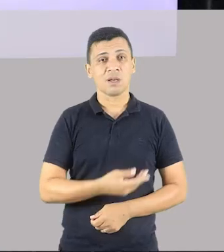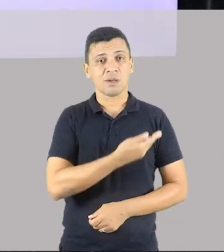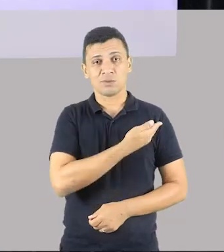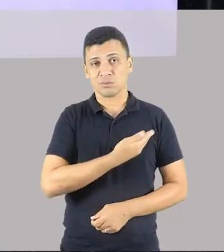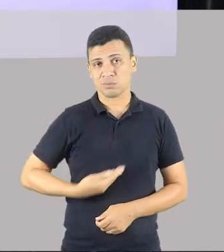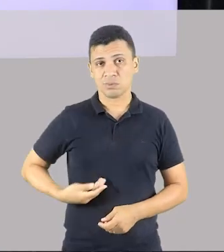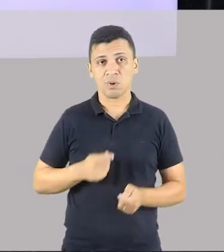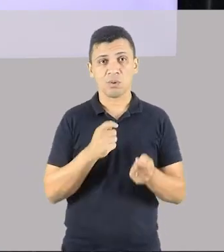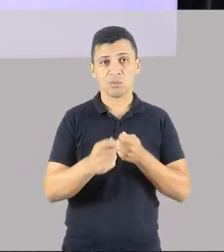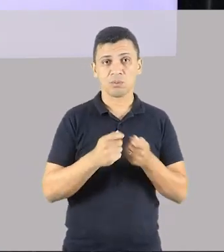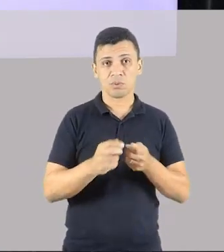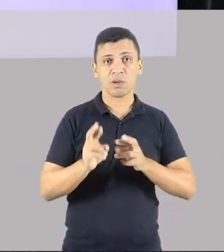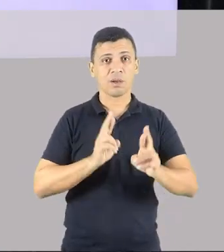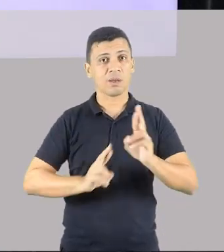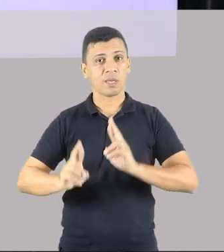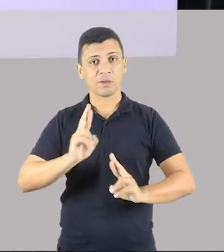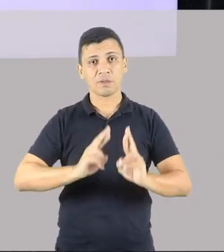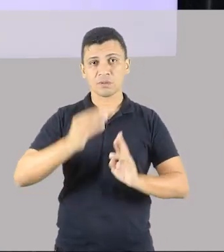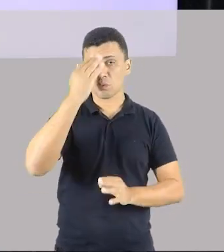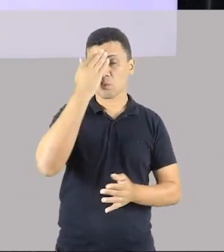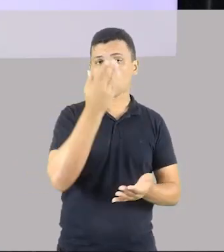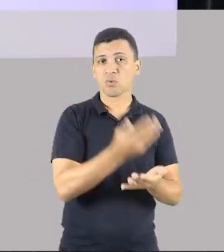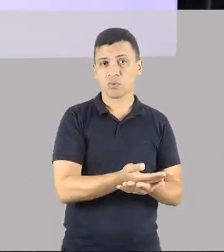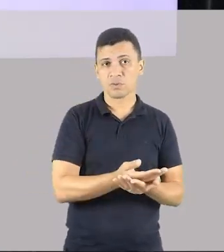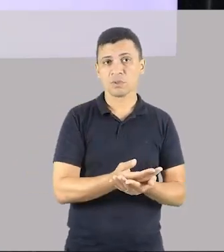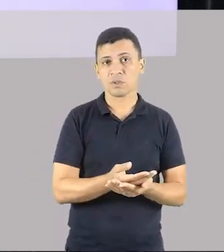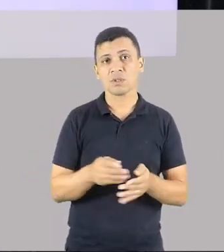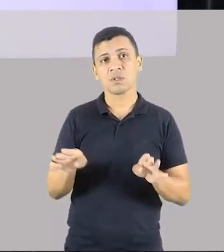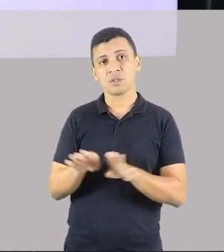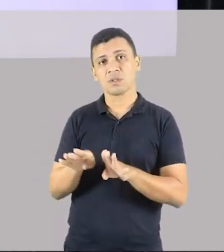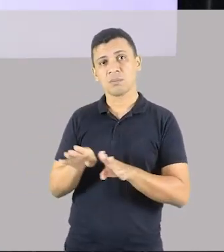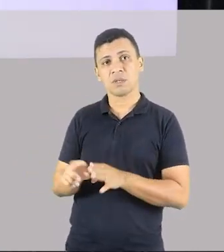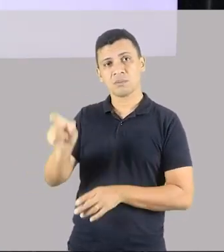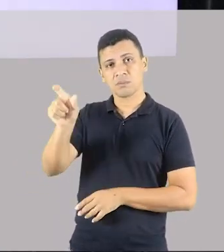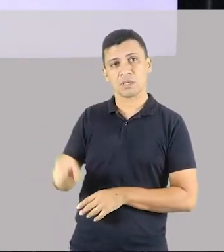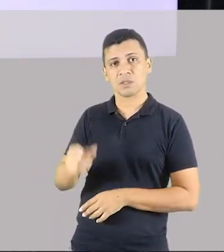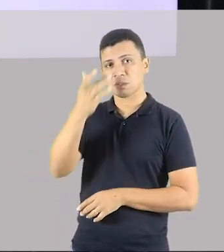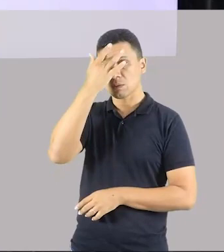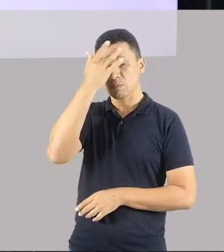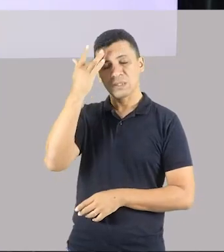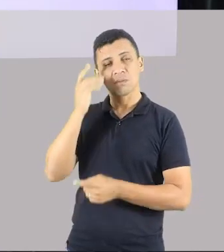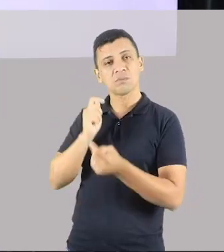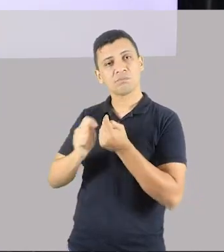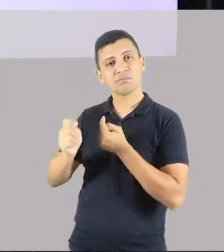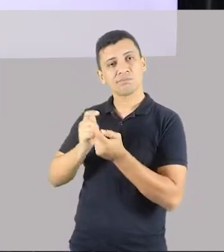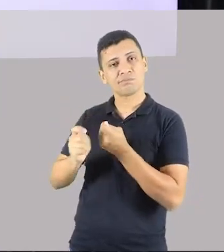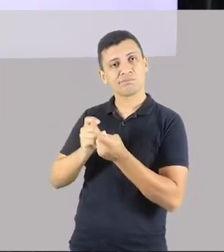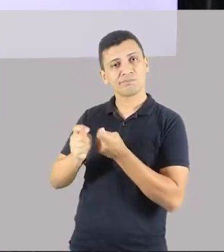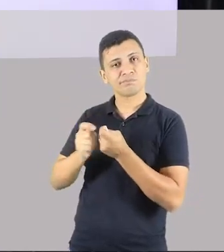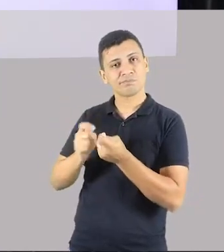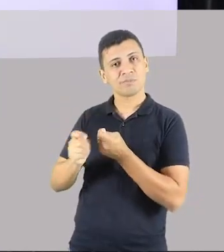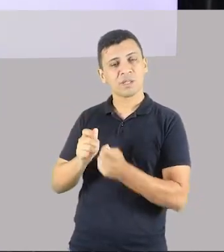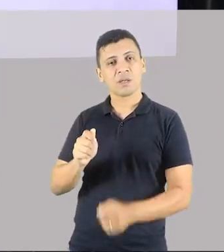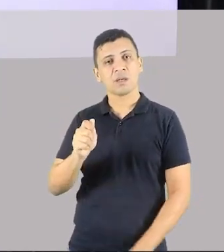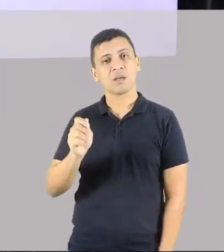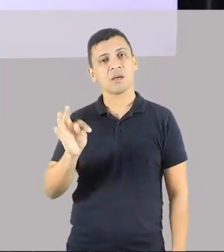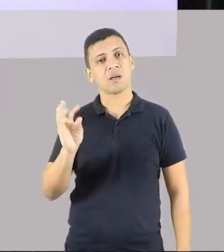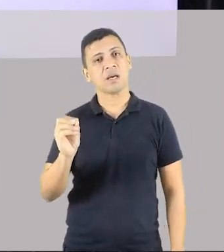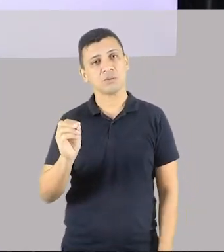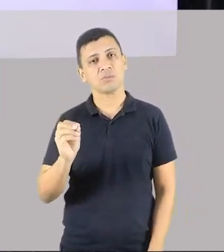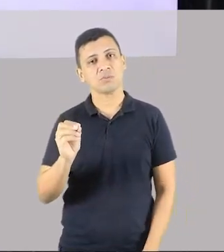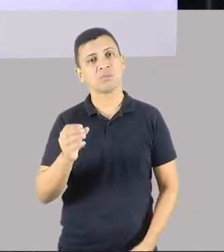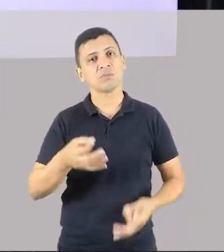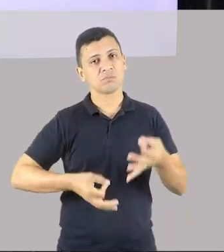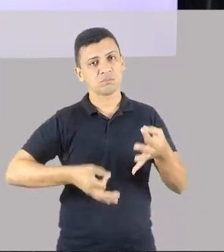a relação de confiança entre a administração e administrados. Os atos jurídicos possuem uma